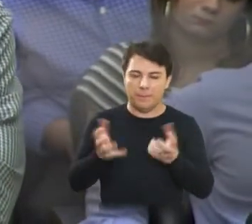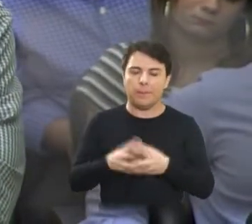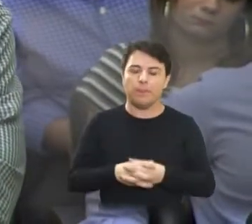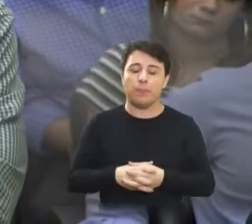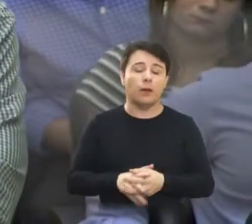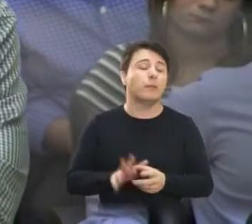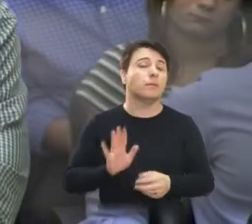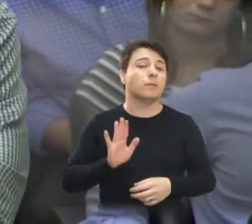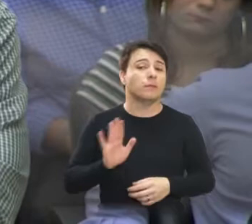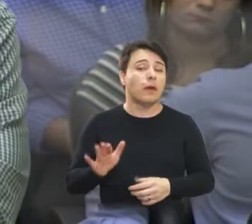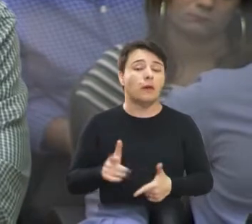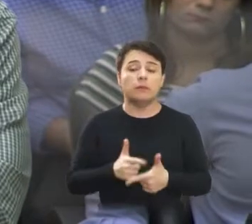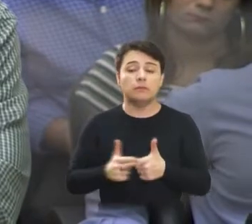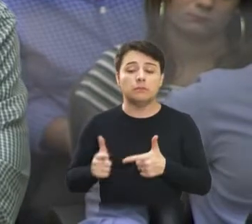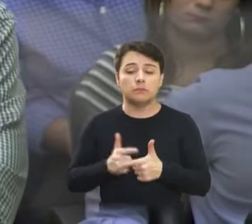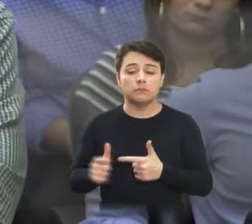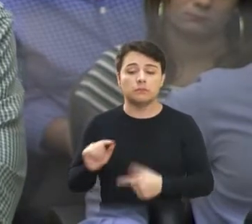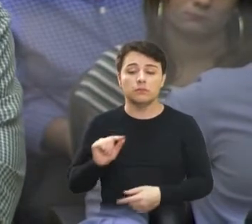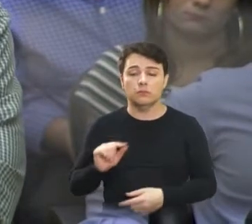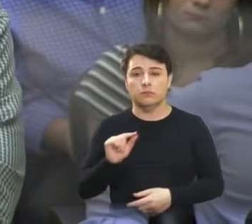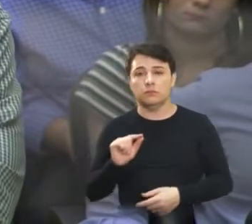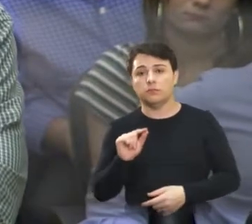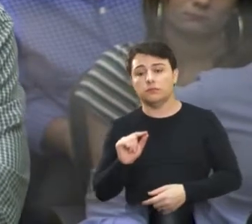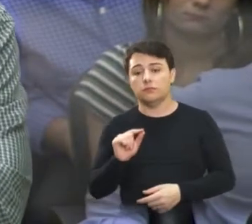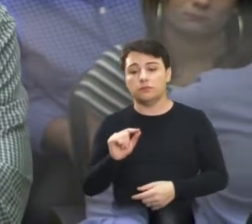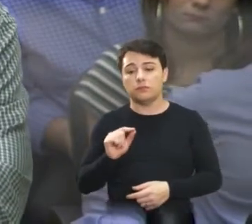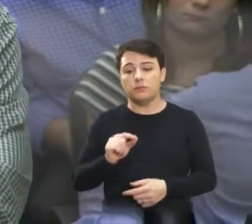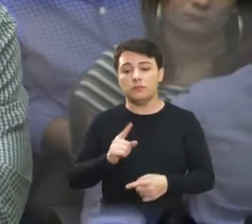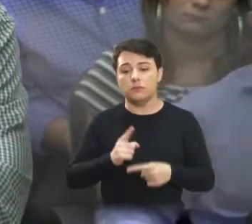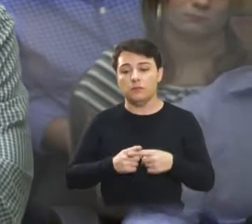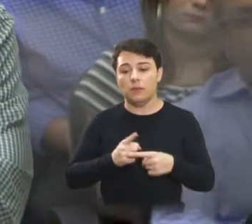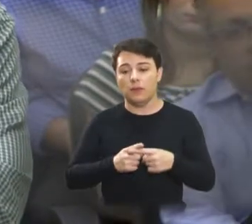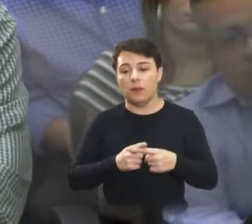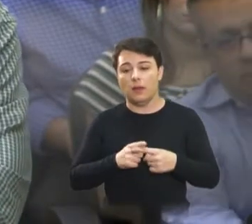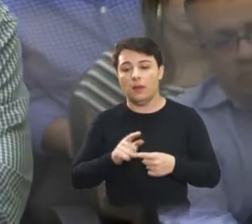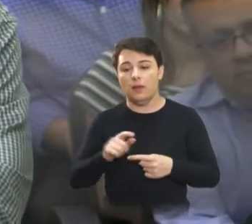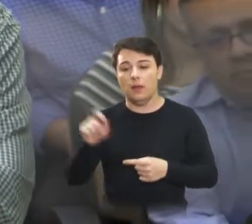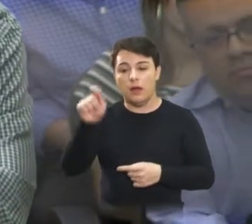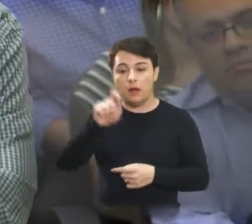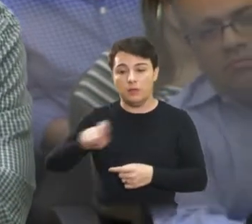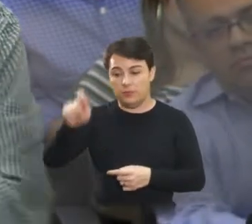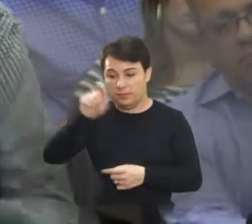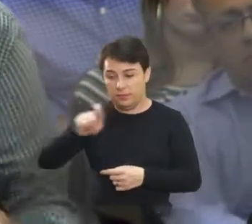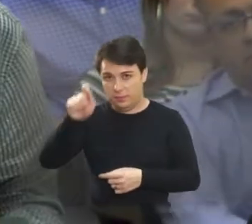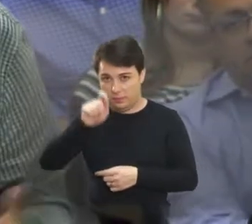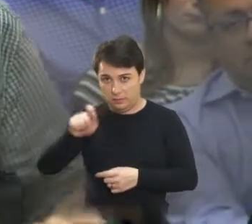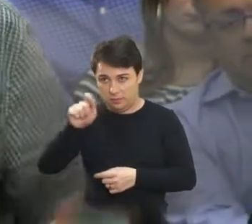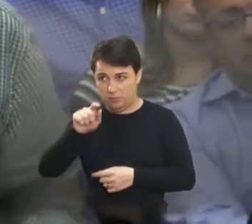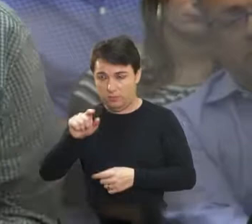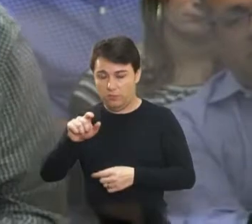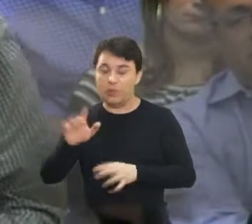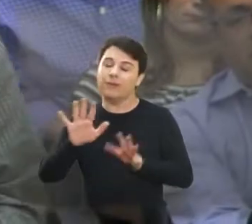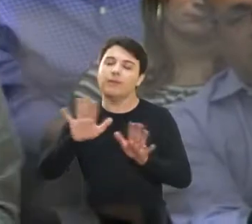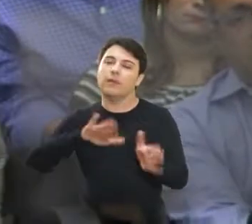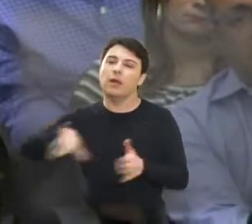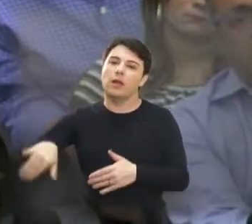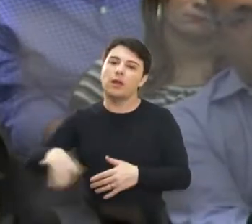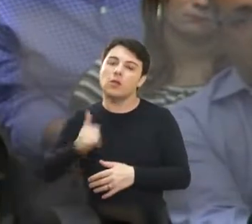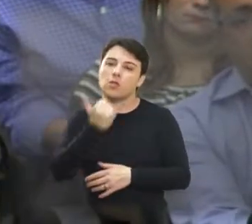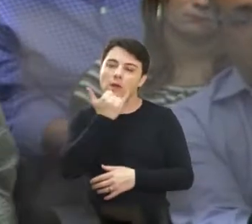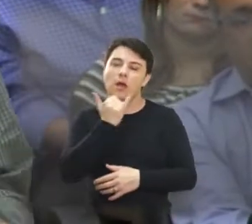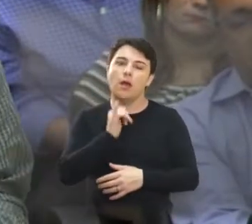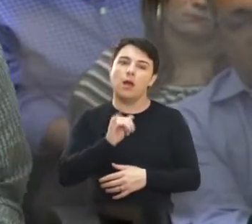O problema é essa associação com o loteamento, com a mudança dos parâmetros